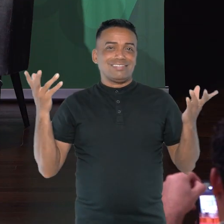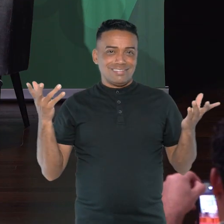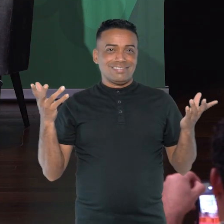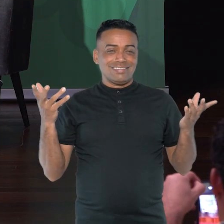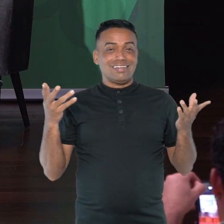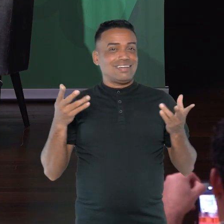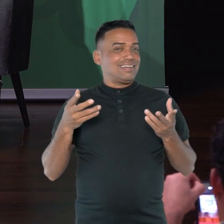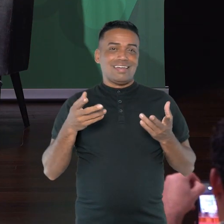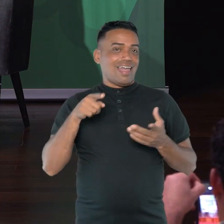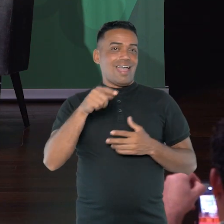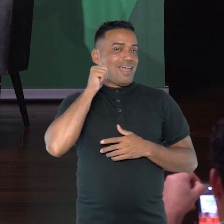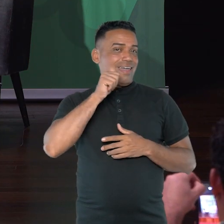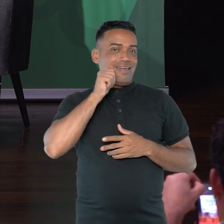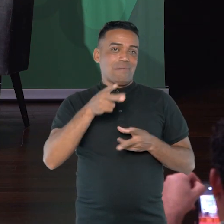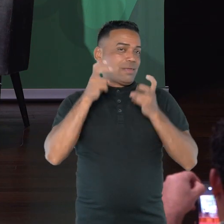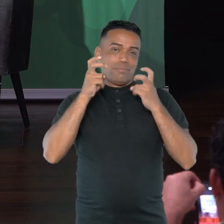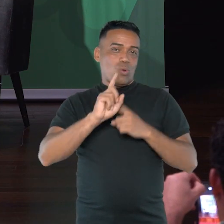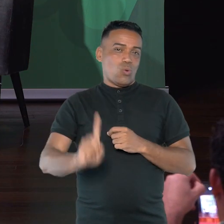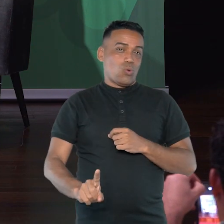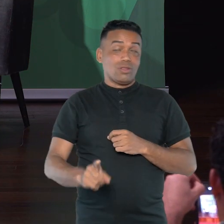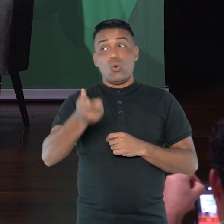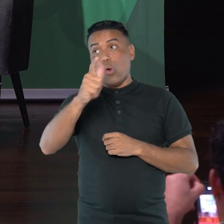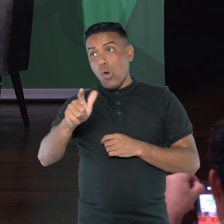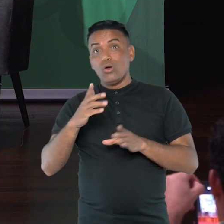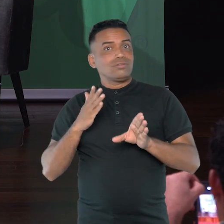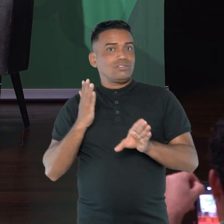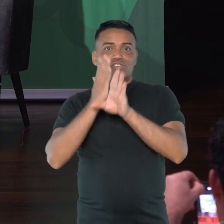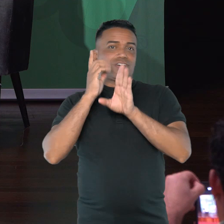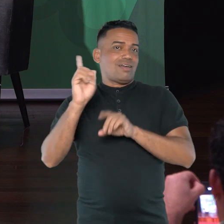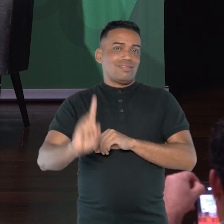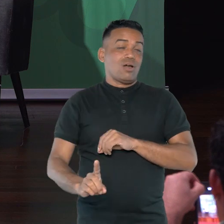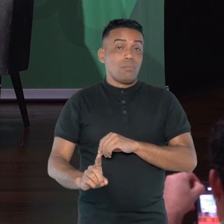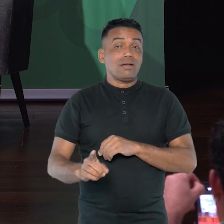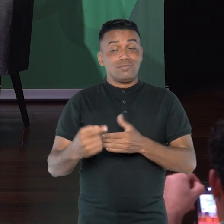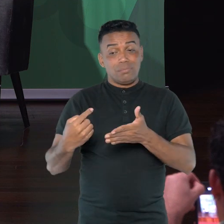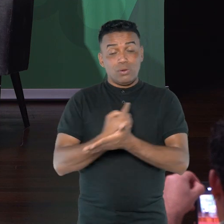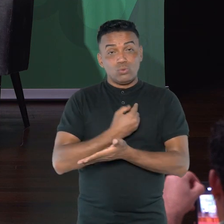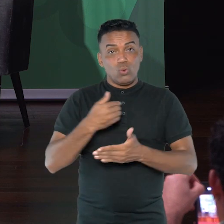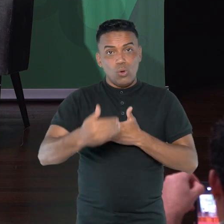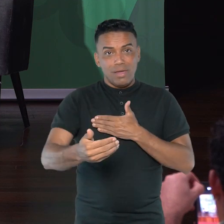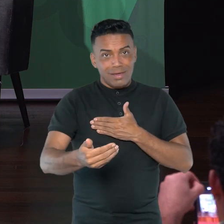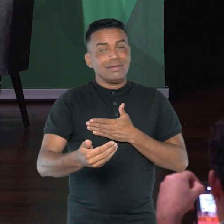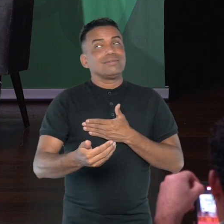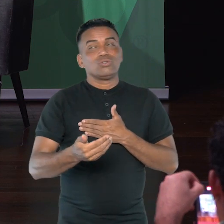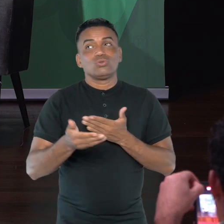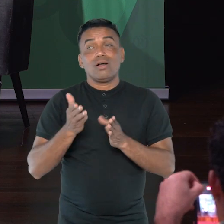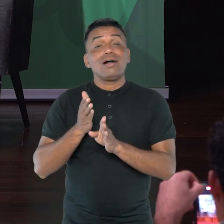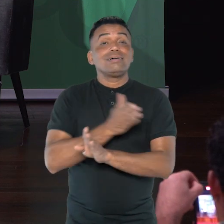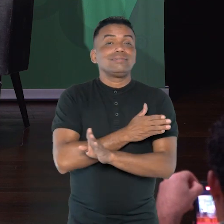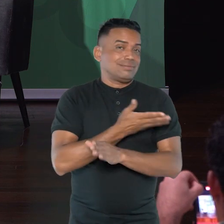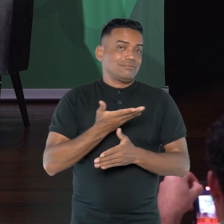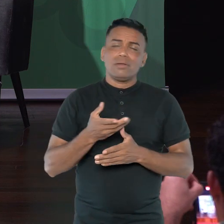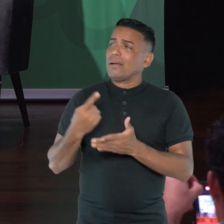isso eu achava... Então deve ter outras aqui que eu ainda não consegui identificar. Mas você perguntou do começo, da pré-história dele. Da pré-história,